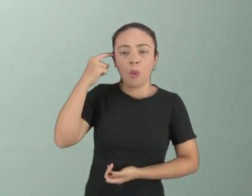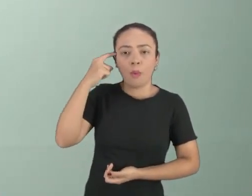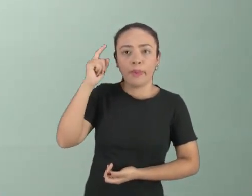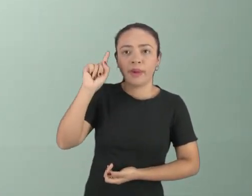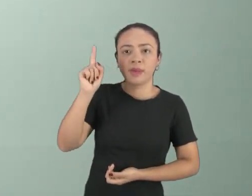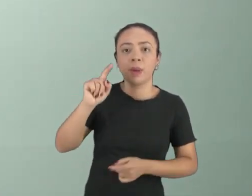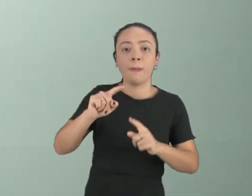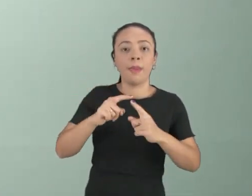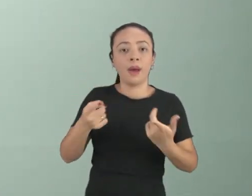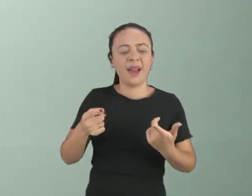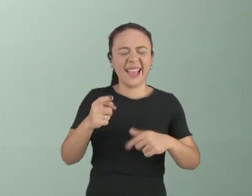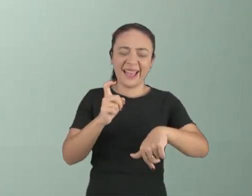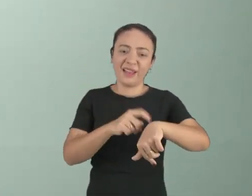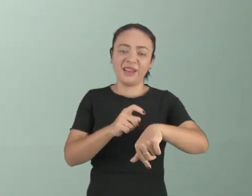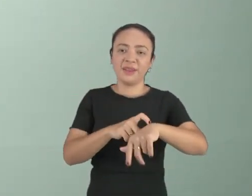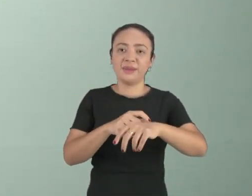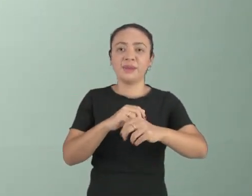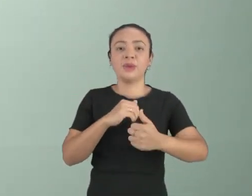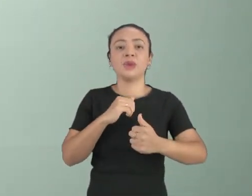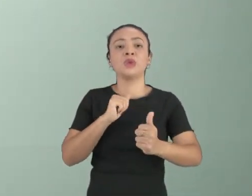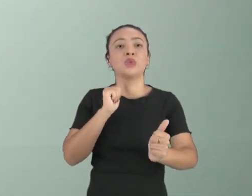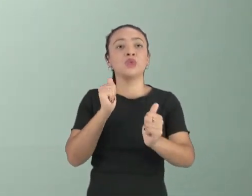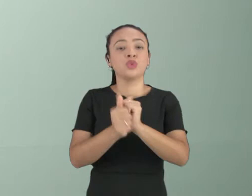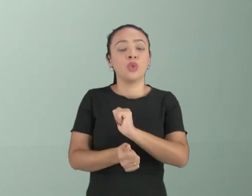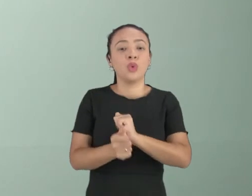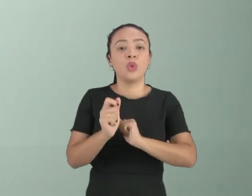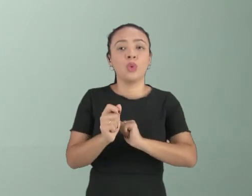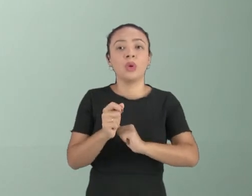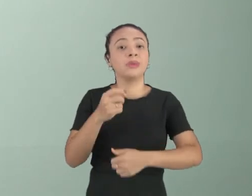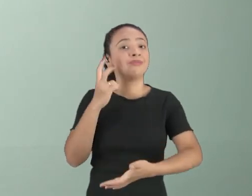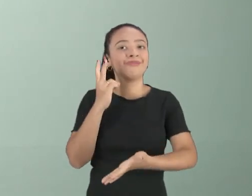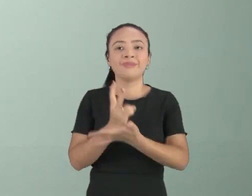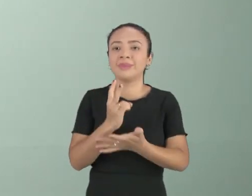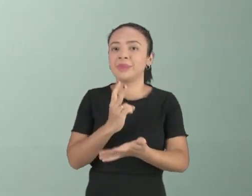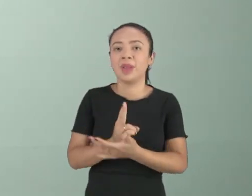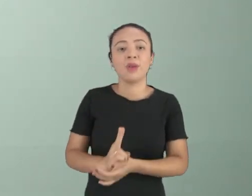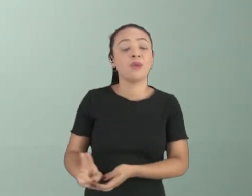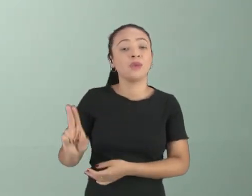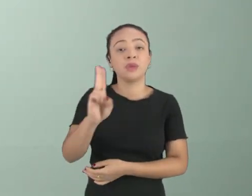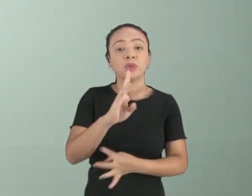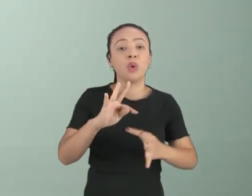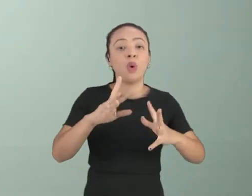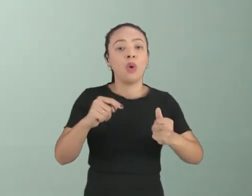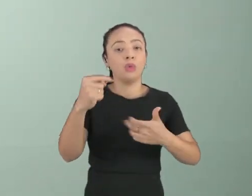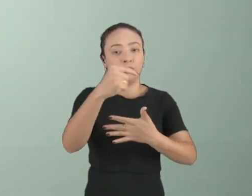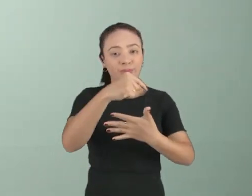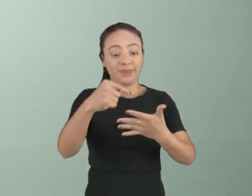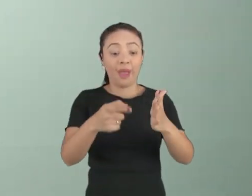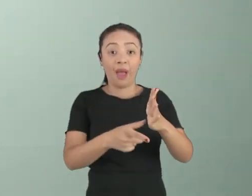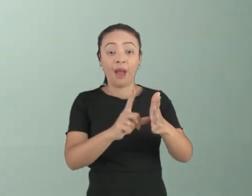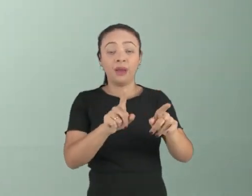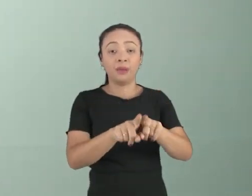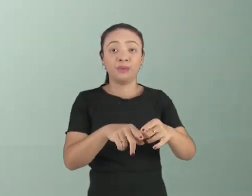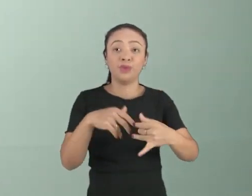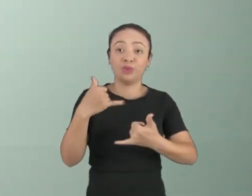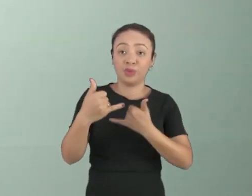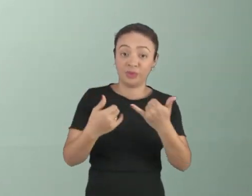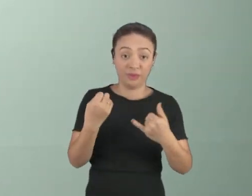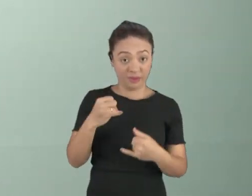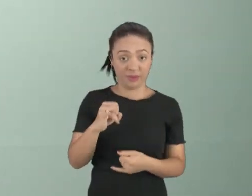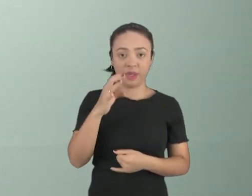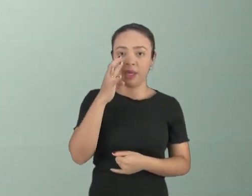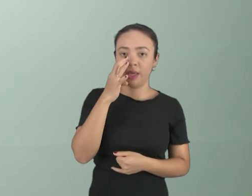pensar. Mas durante o jogo, nós estamos constantemente realizando esses fundamentos. E antes do jogo, né,